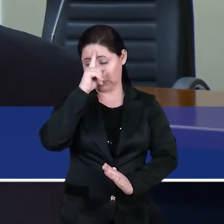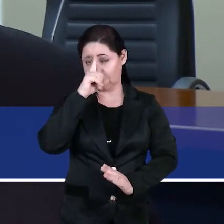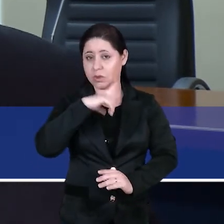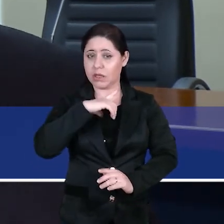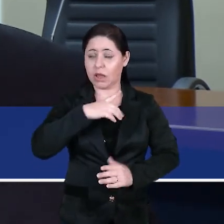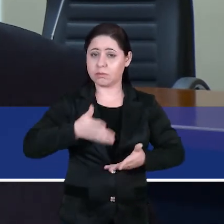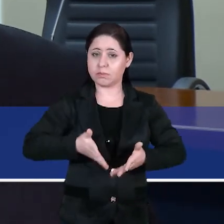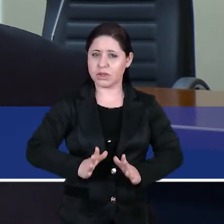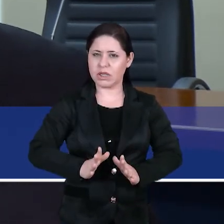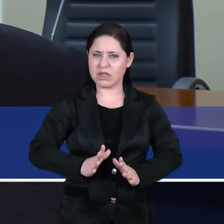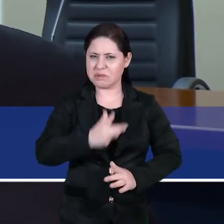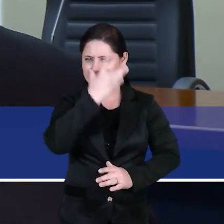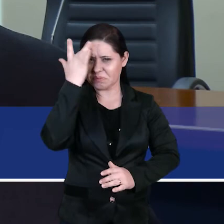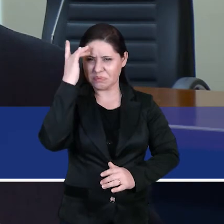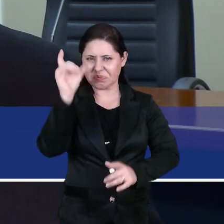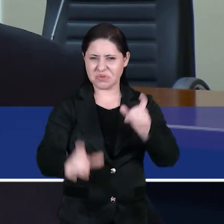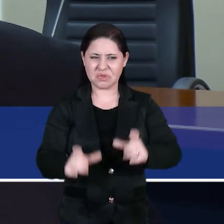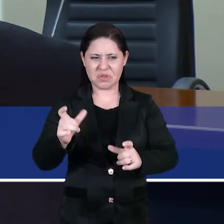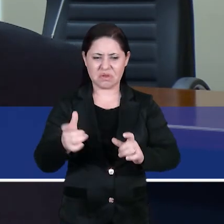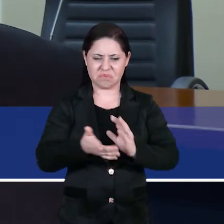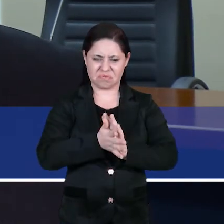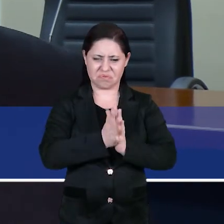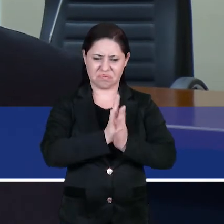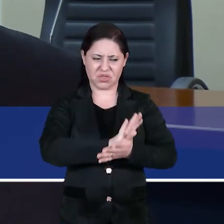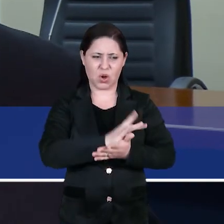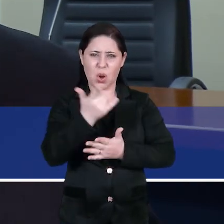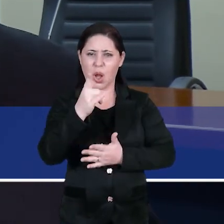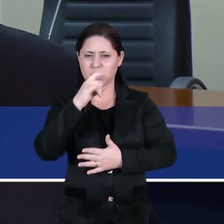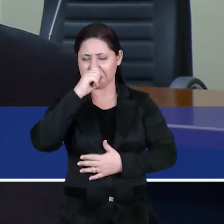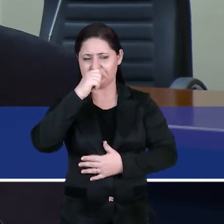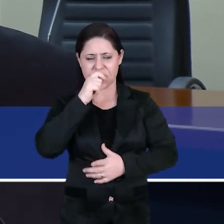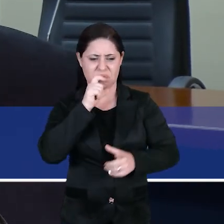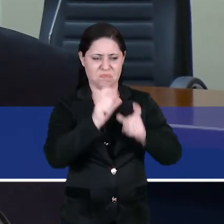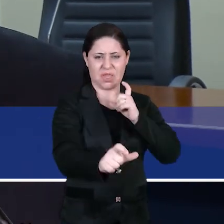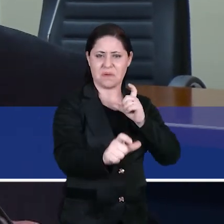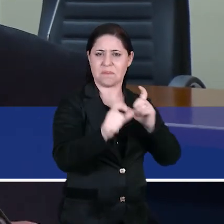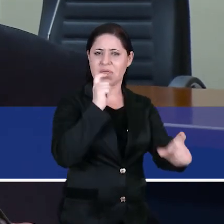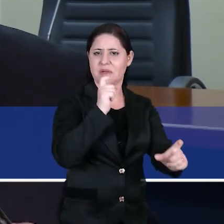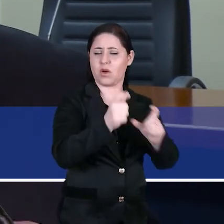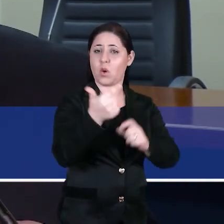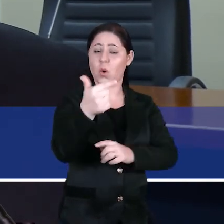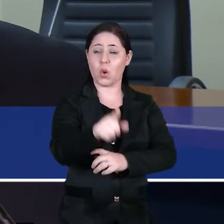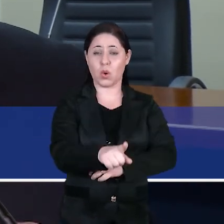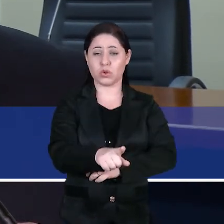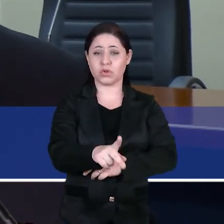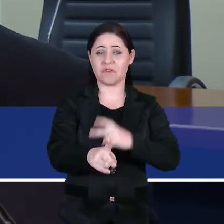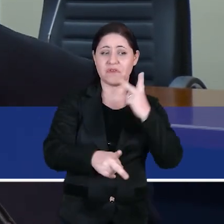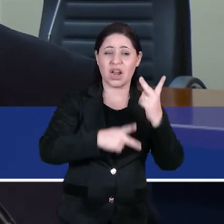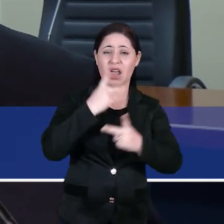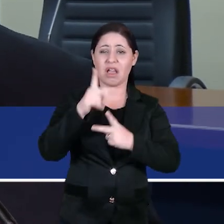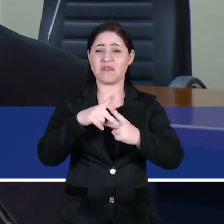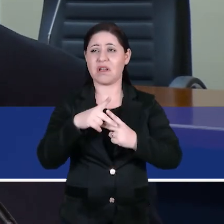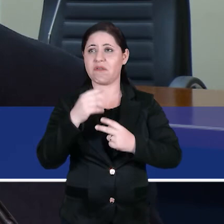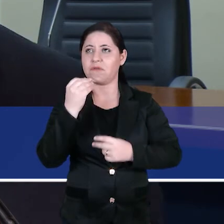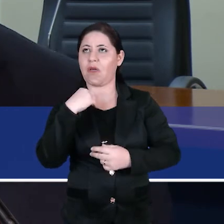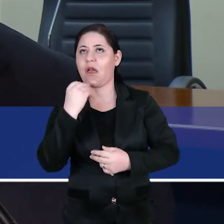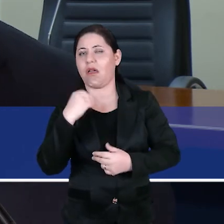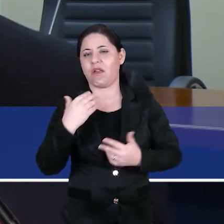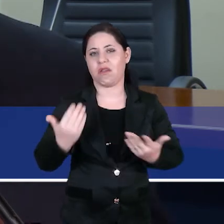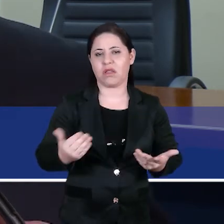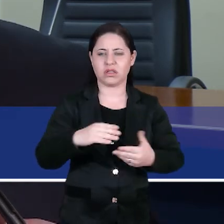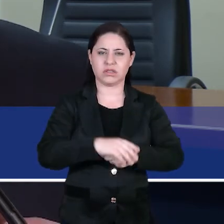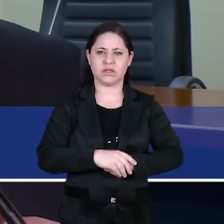seu bebê, e vinham as pessoas e discriminava, outra agredia verbalmente, outro chamava ela de